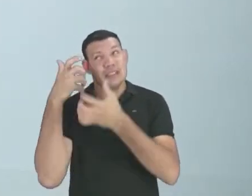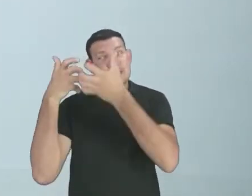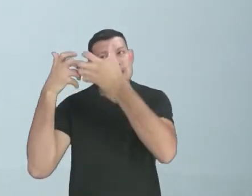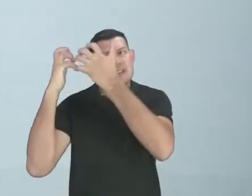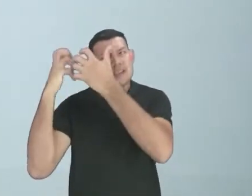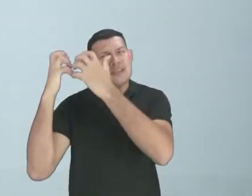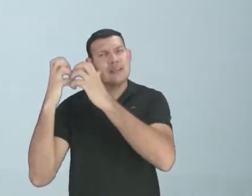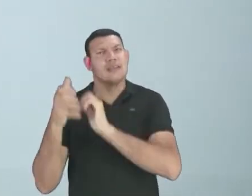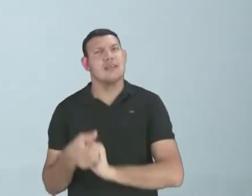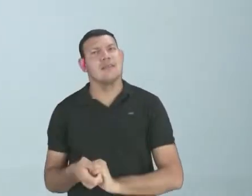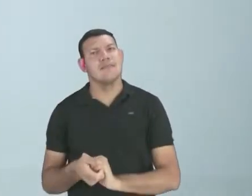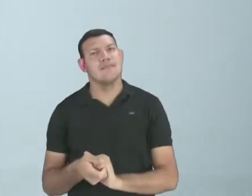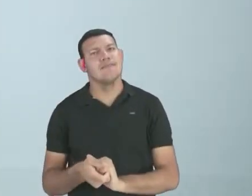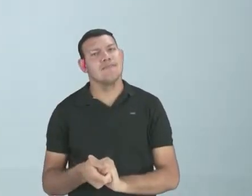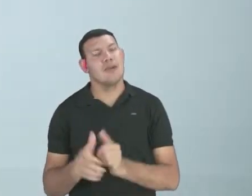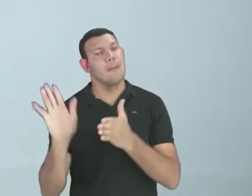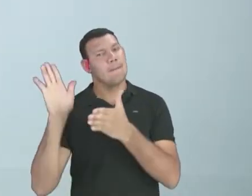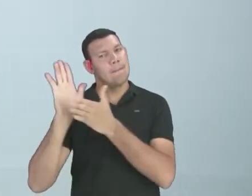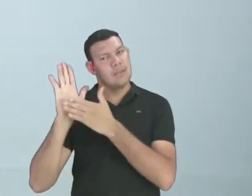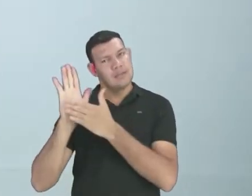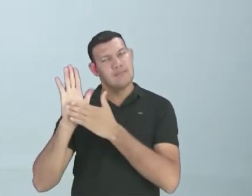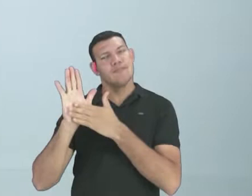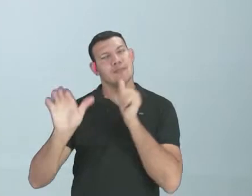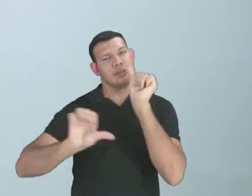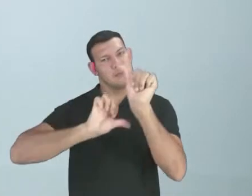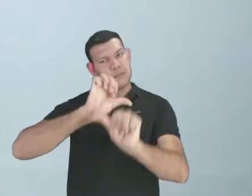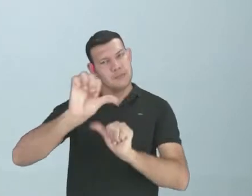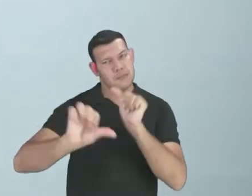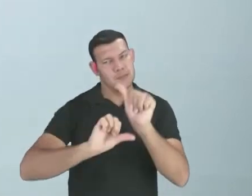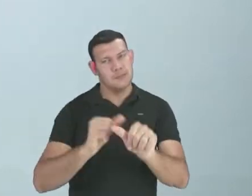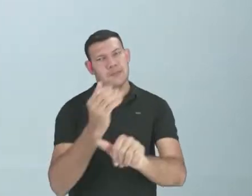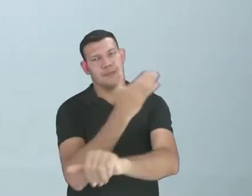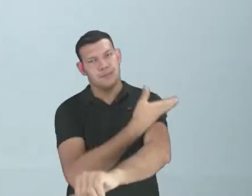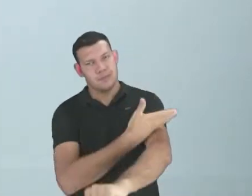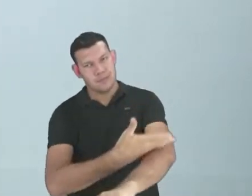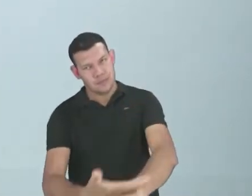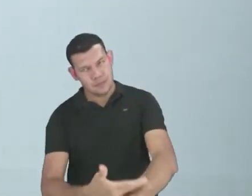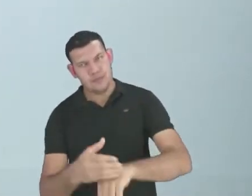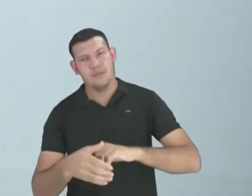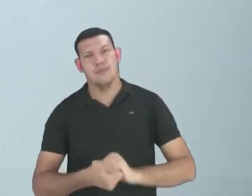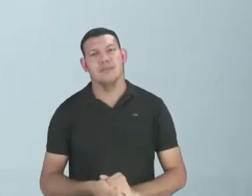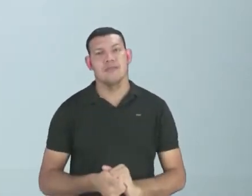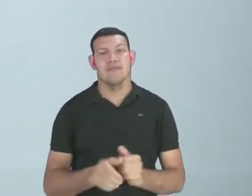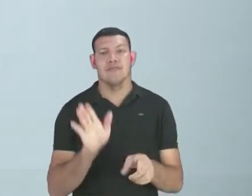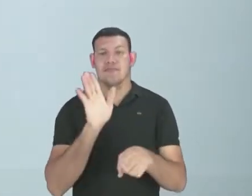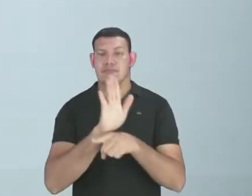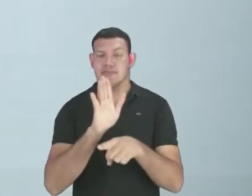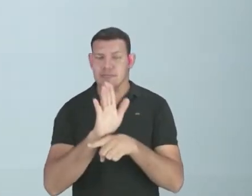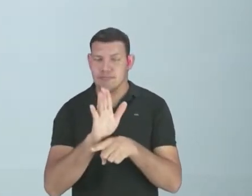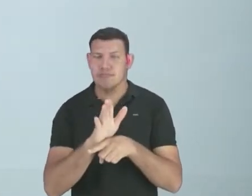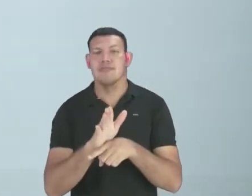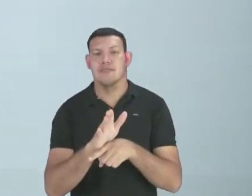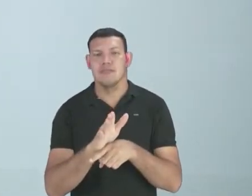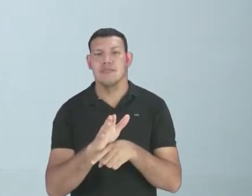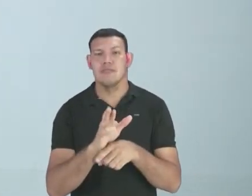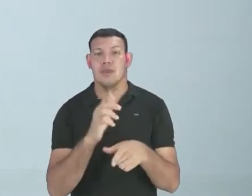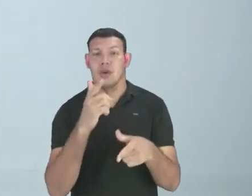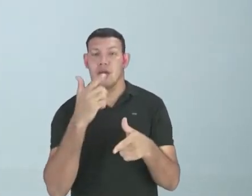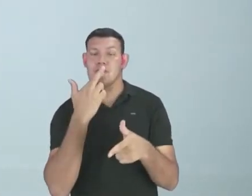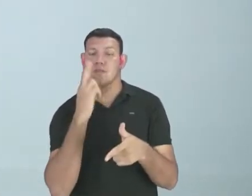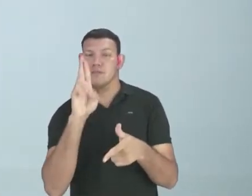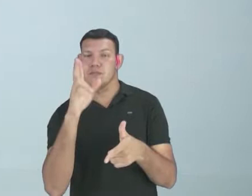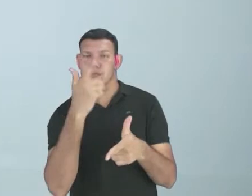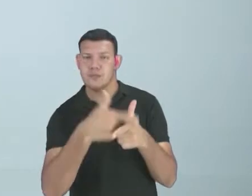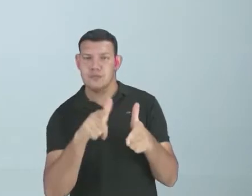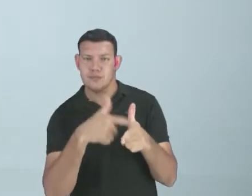reflexivo, né? E você pode propor, né, mudanças, né, hábitos, ações que vão ajudar aquele problema, tá? Então, pensar criticamente é isso, é